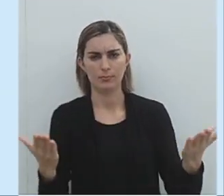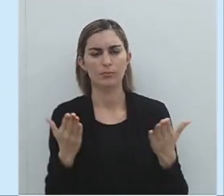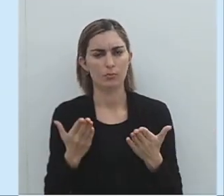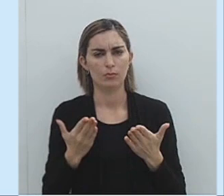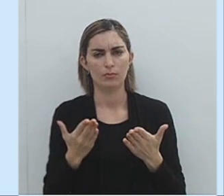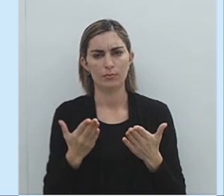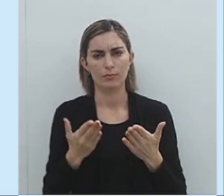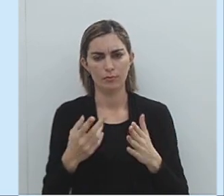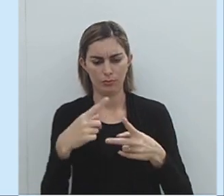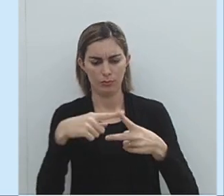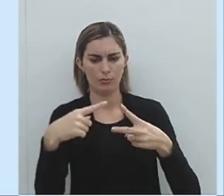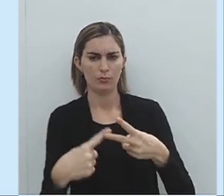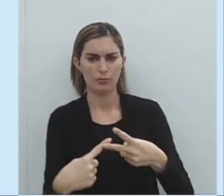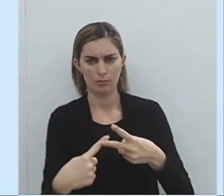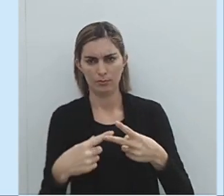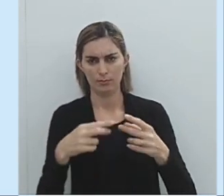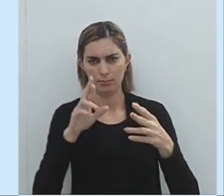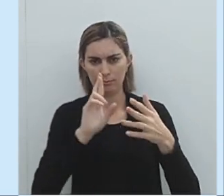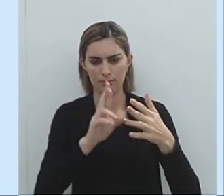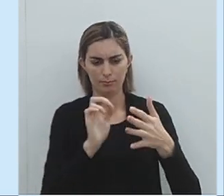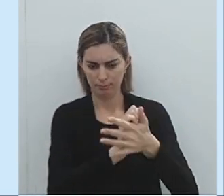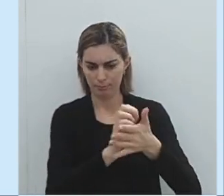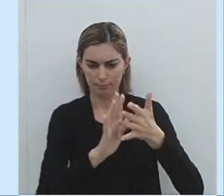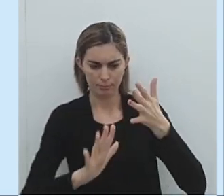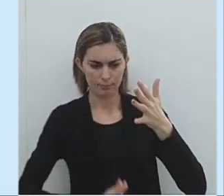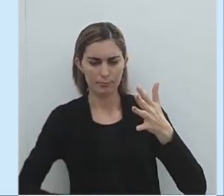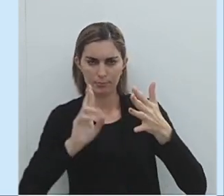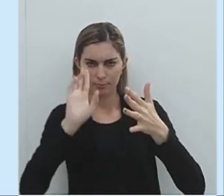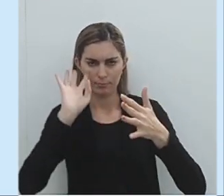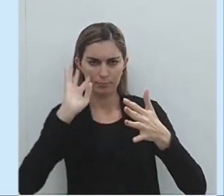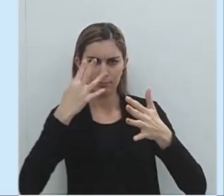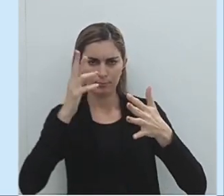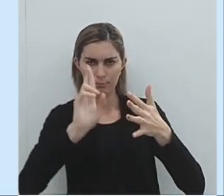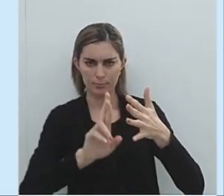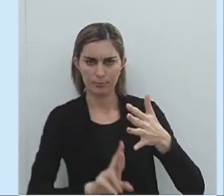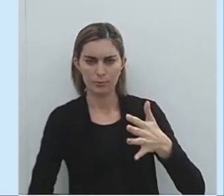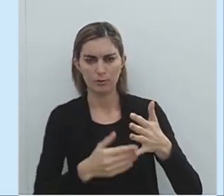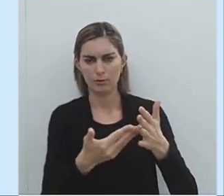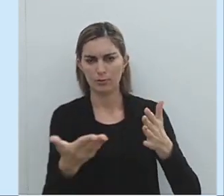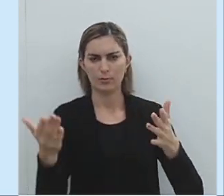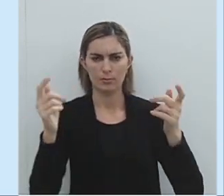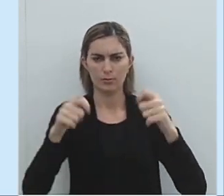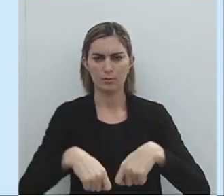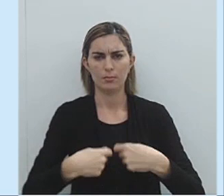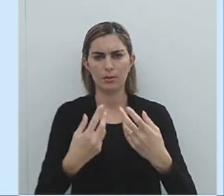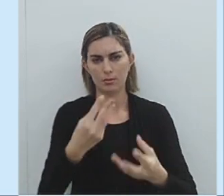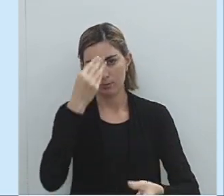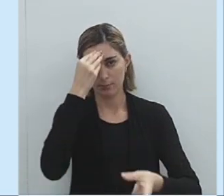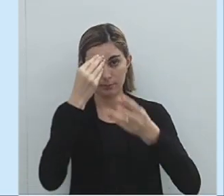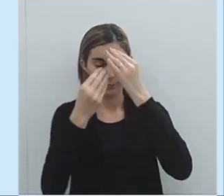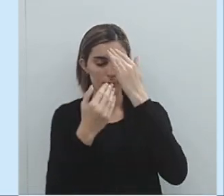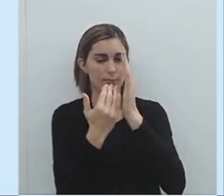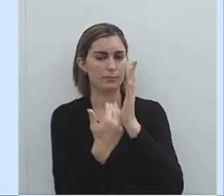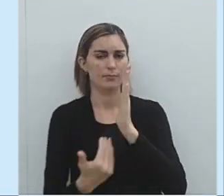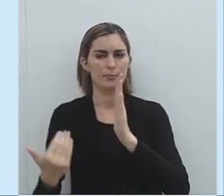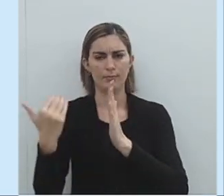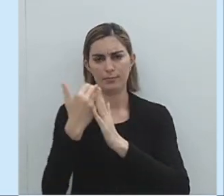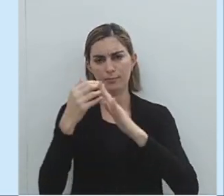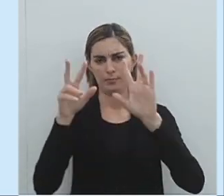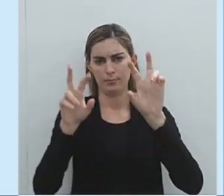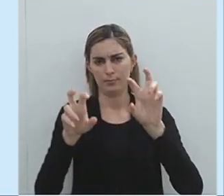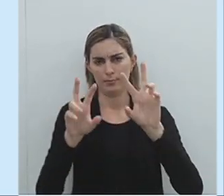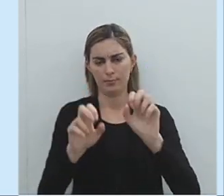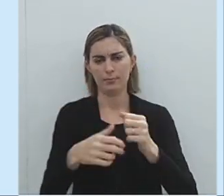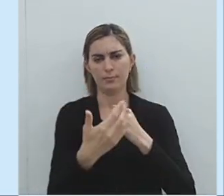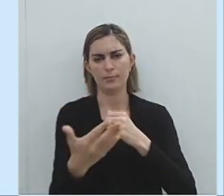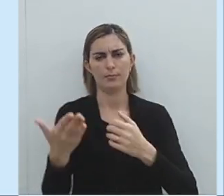vocês, com essas duas questões que a gente acabou de resolver, vocês possam ter fixado mais o